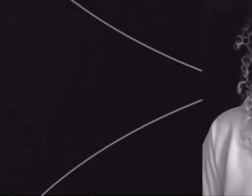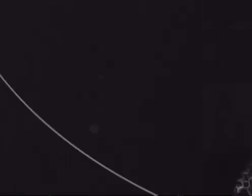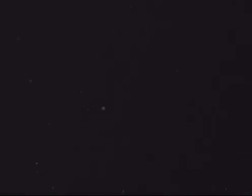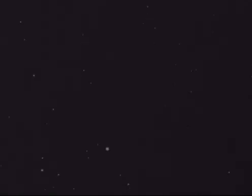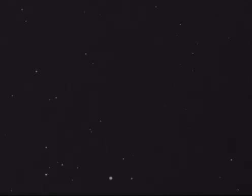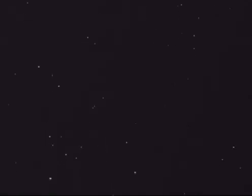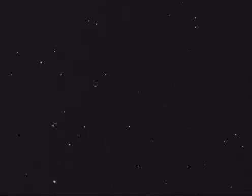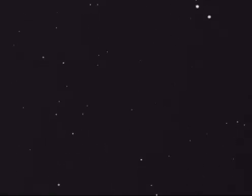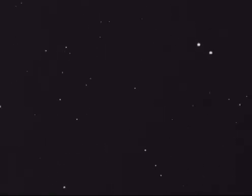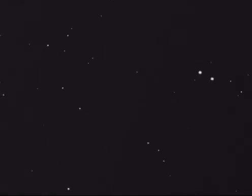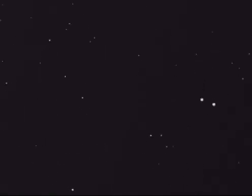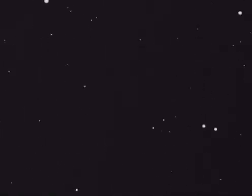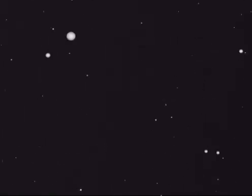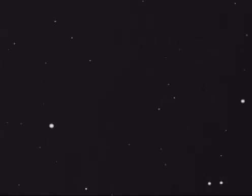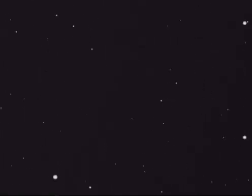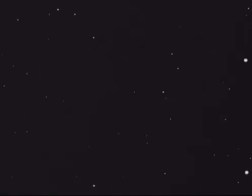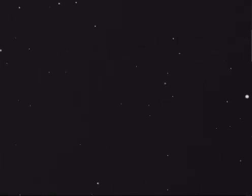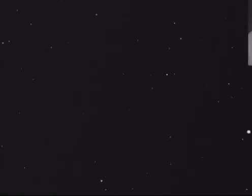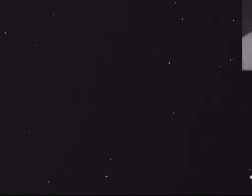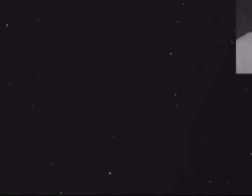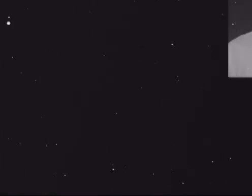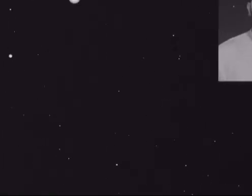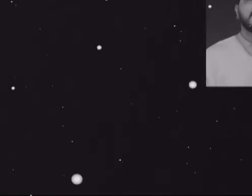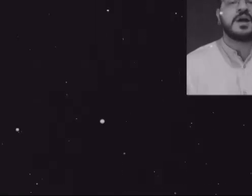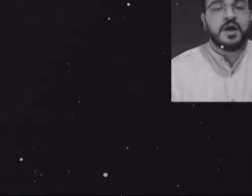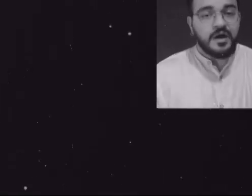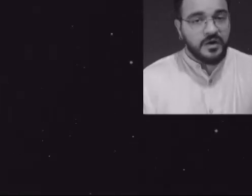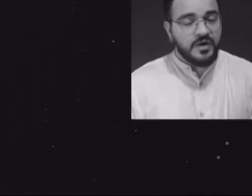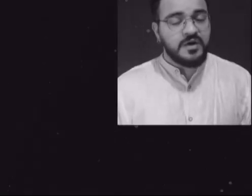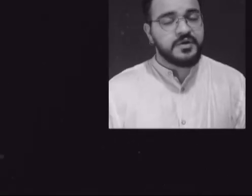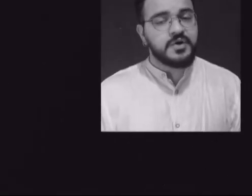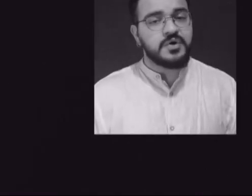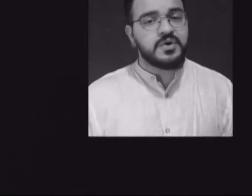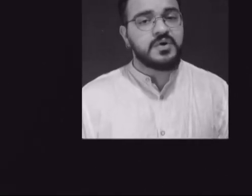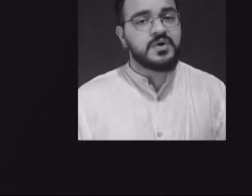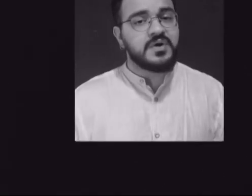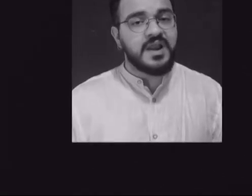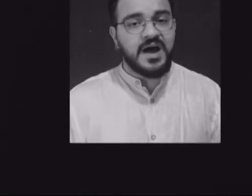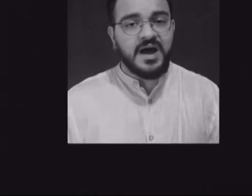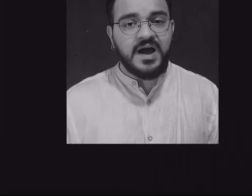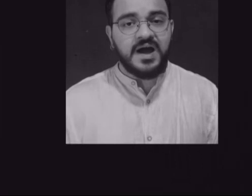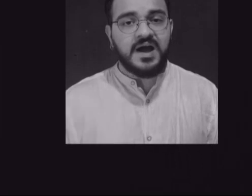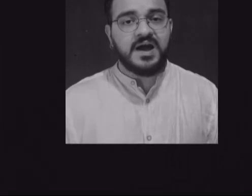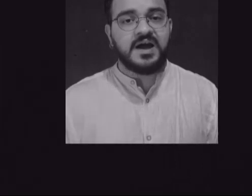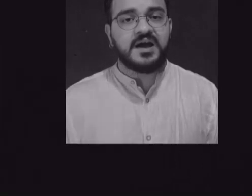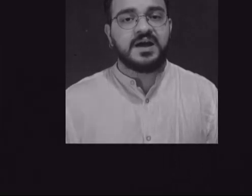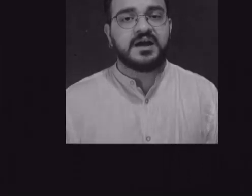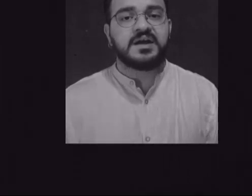fly. Oil your life.